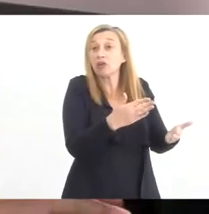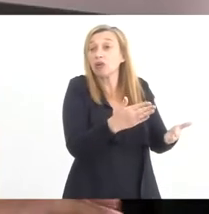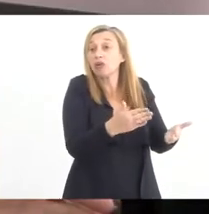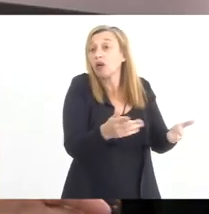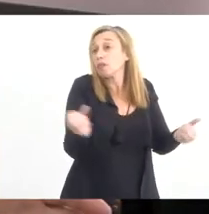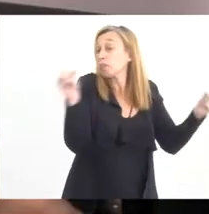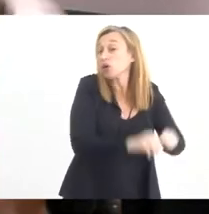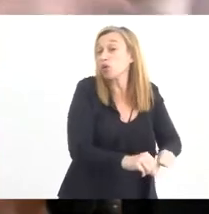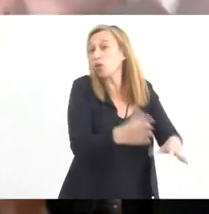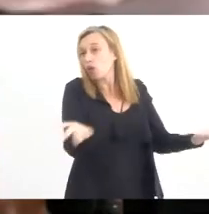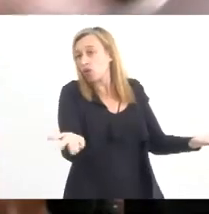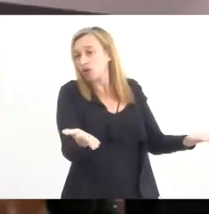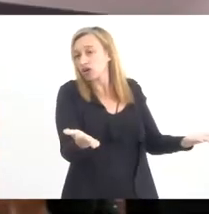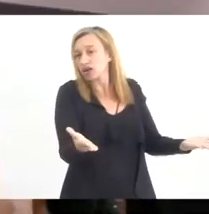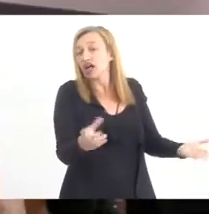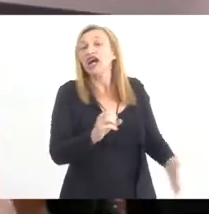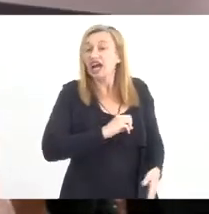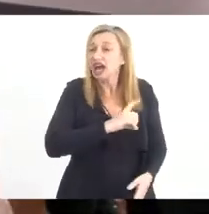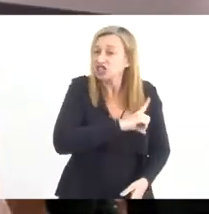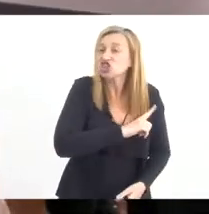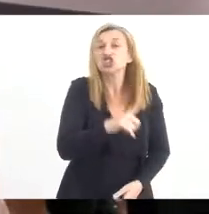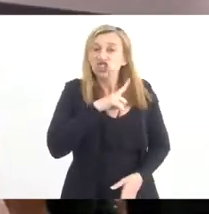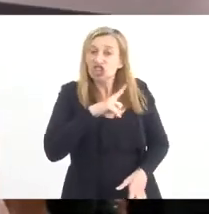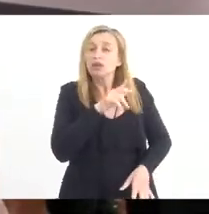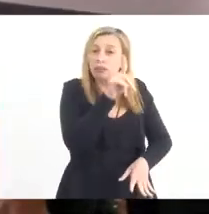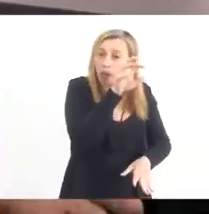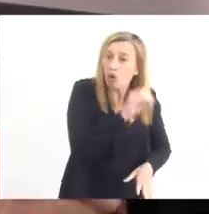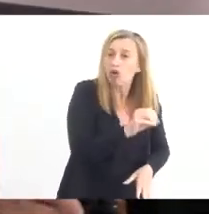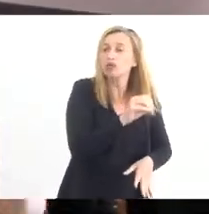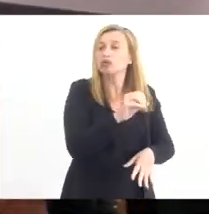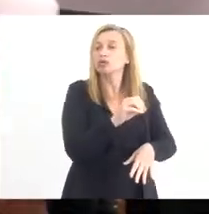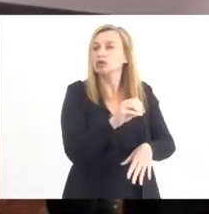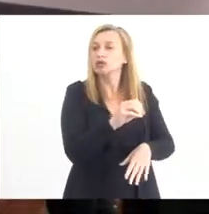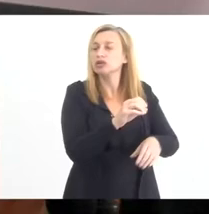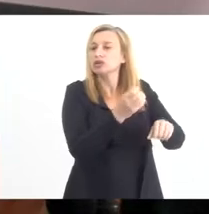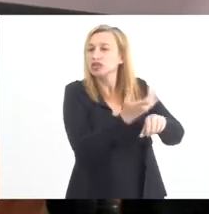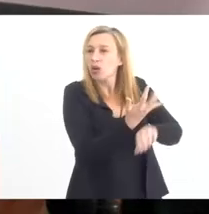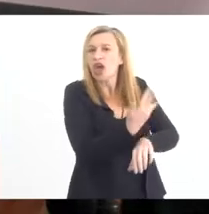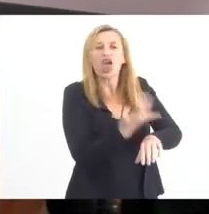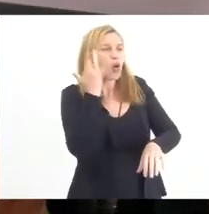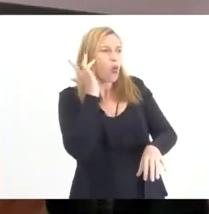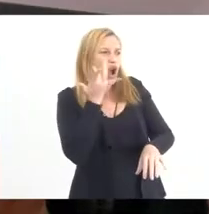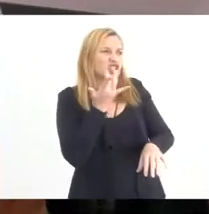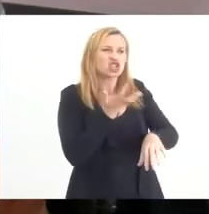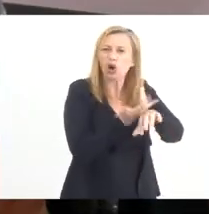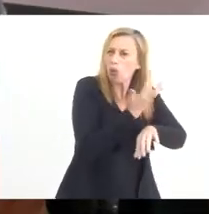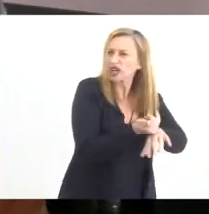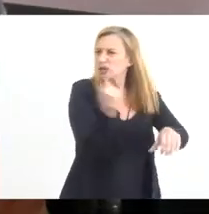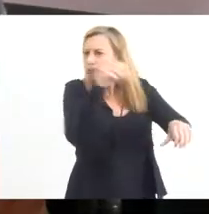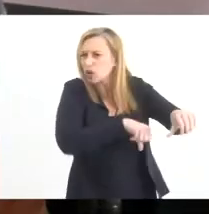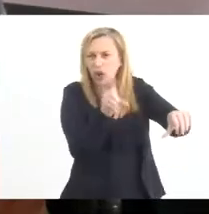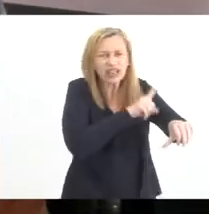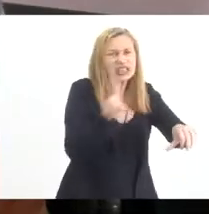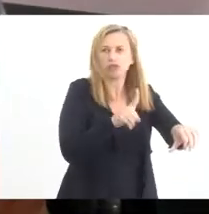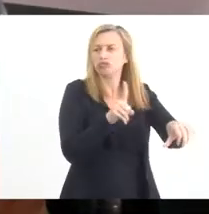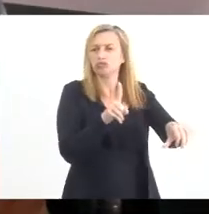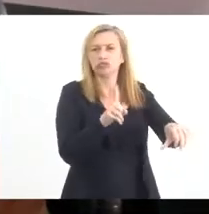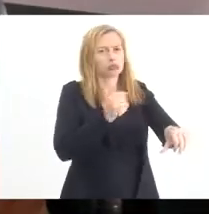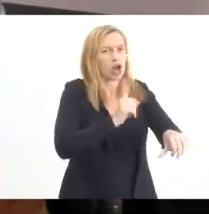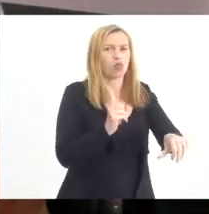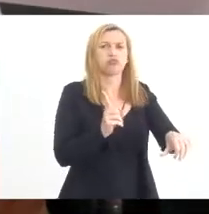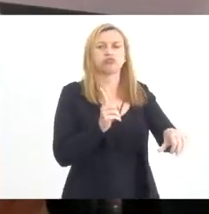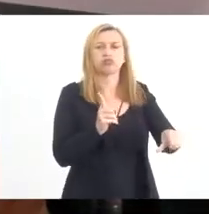palavrão. Caxias tem polo da UERJ. Eu acho que a UERJ não vai piorar para ninguém. Não